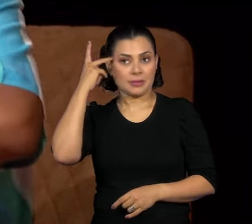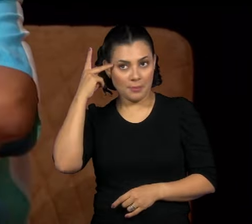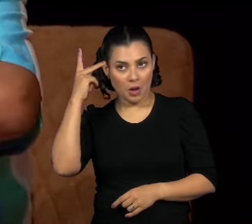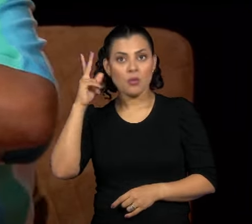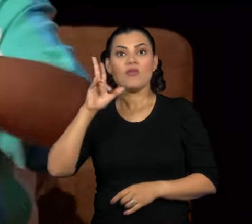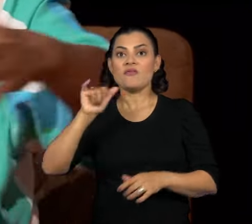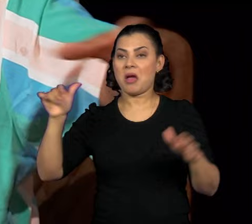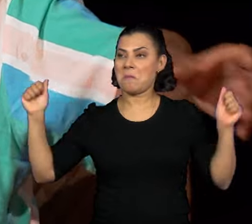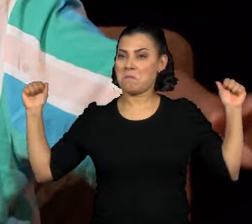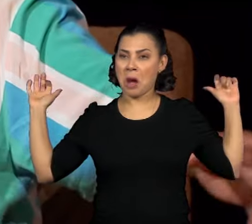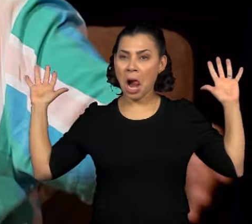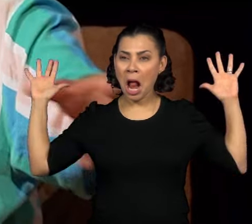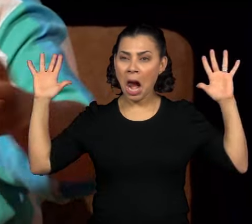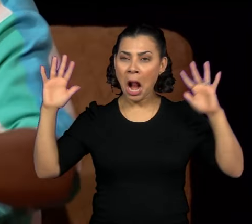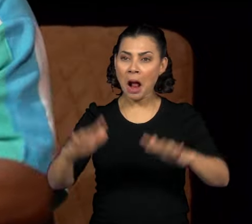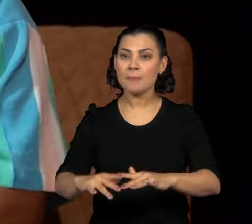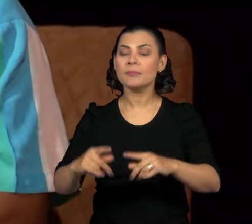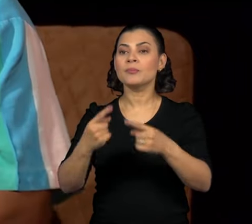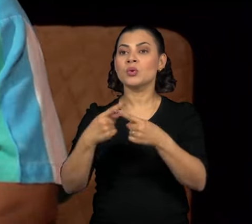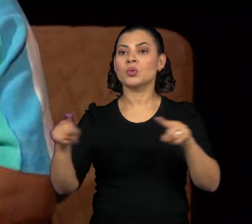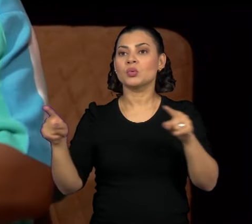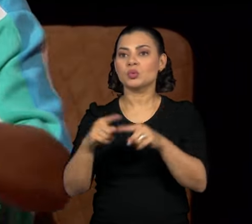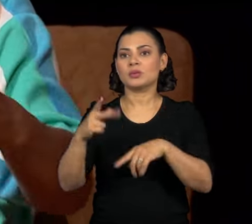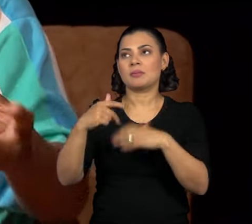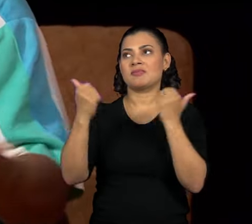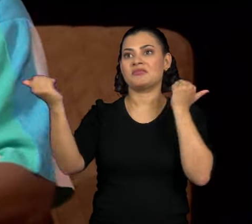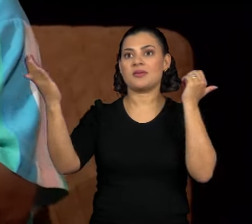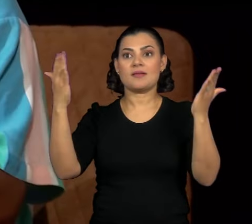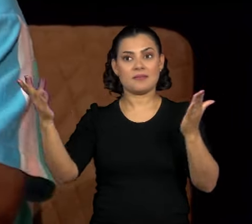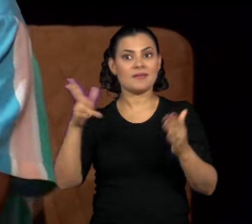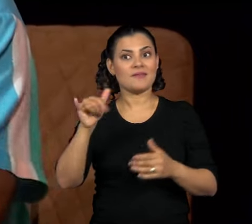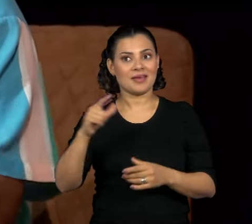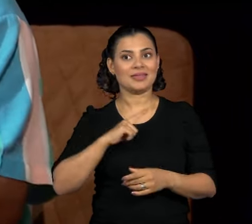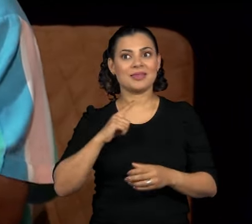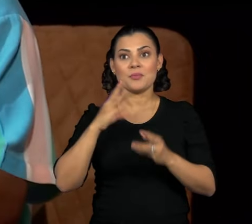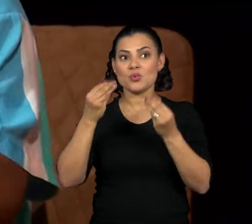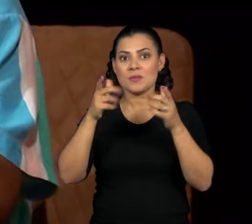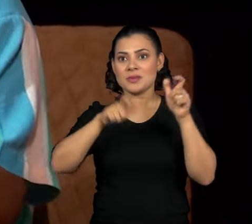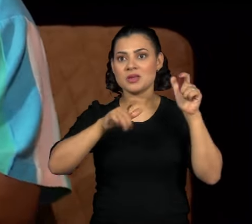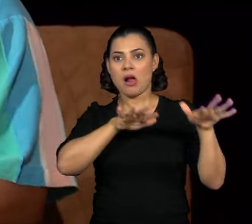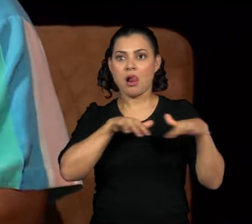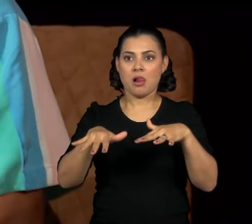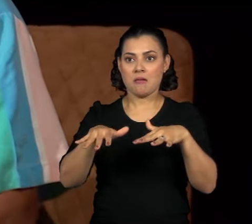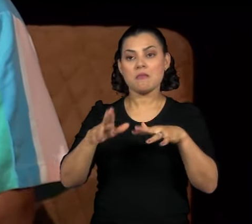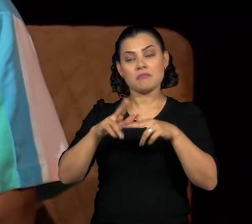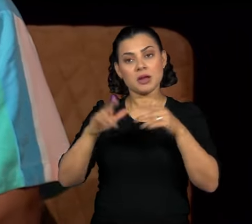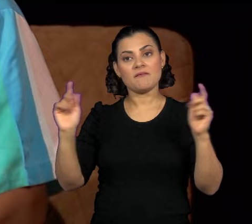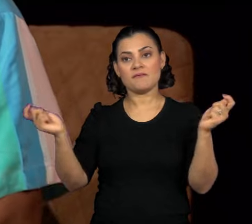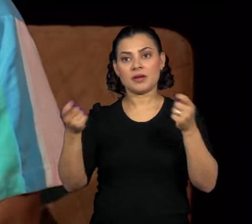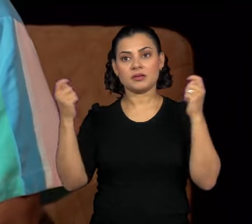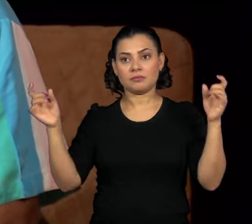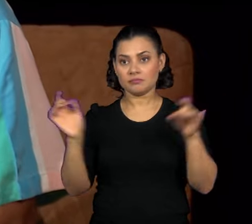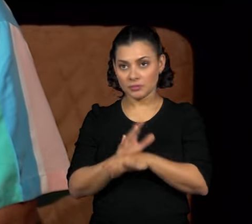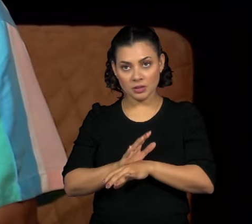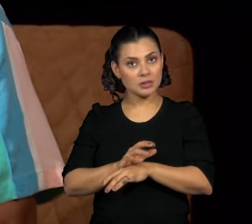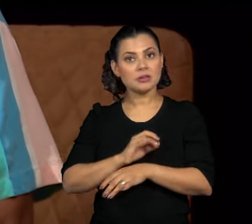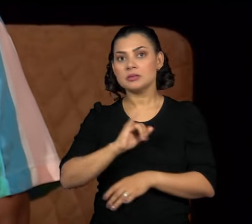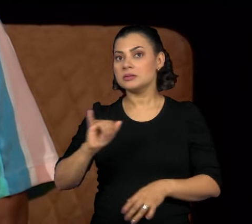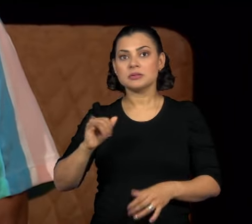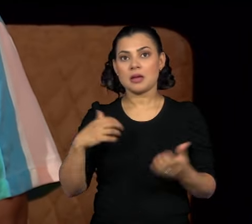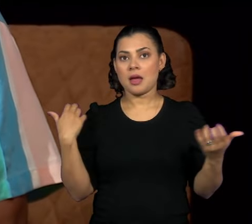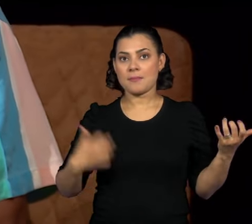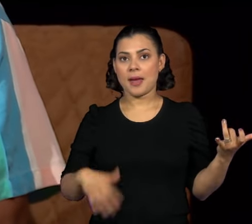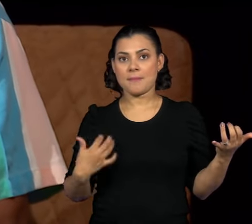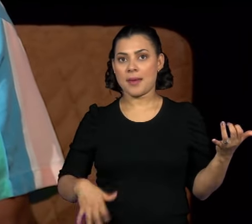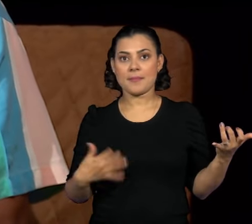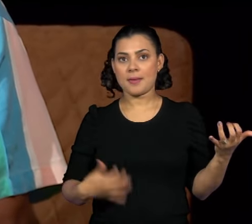virão vários grupos internacionais, e vai ter muita gente. Depois desse festival, quem não usar guitarra elétrica,